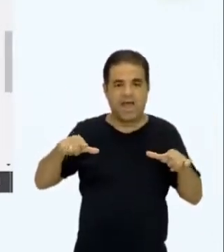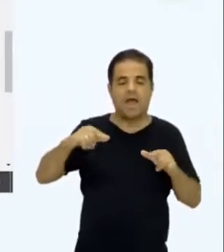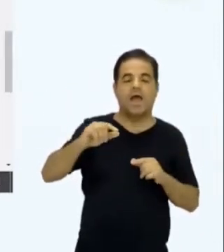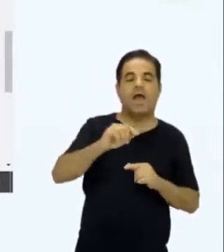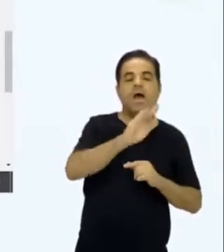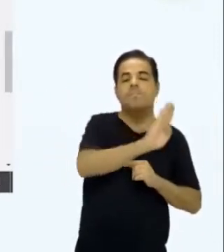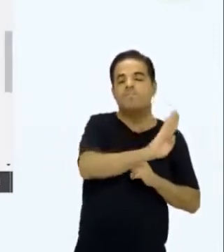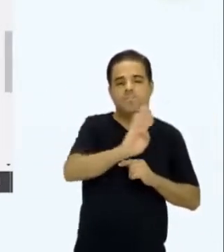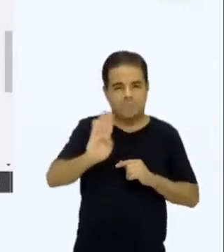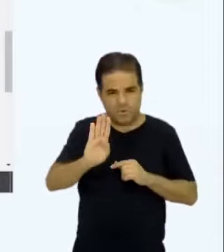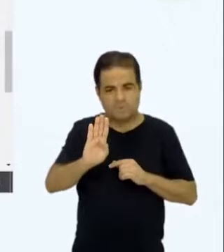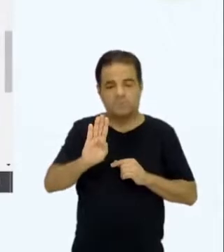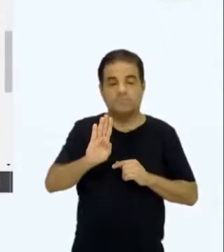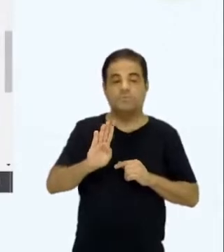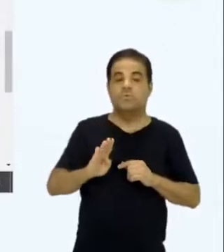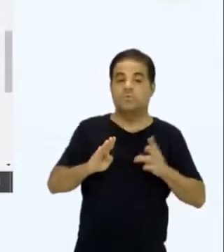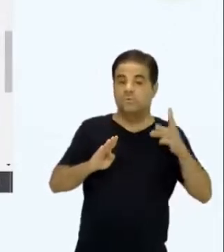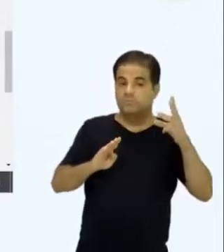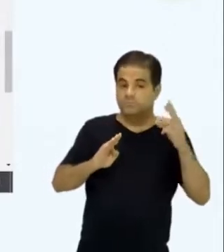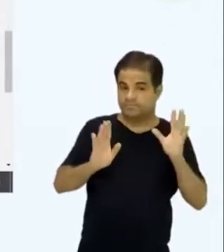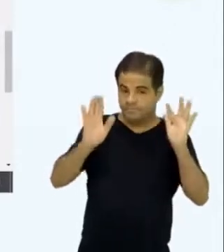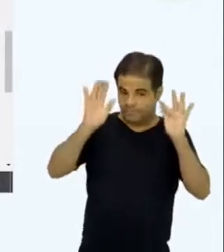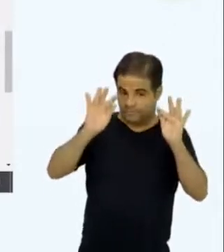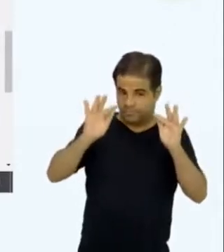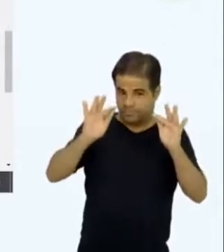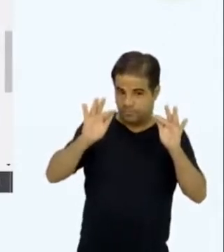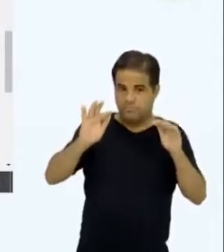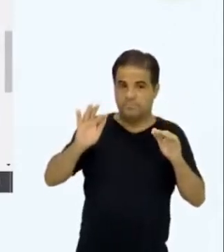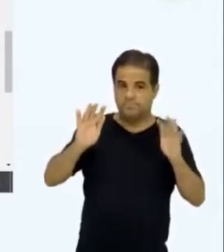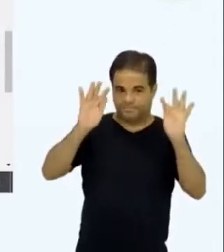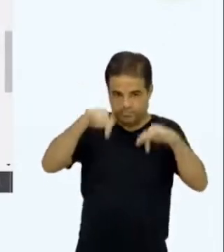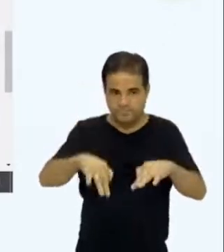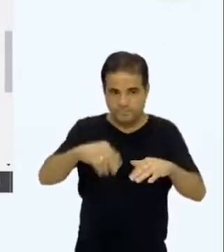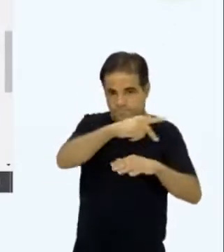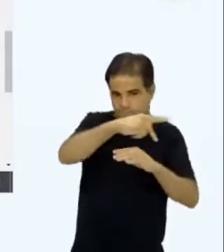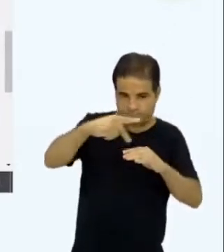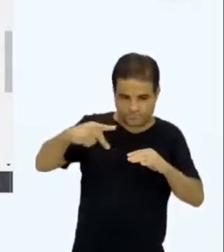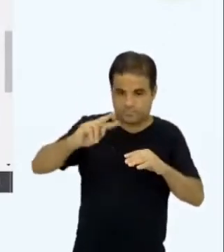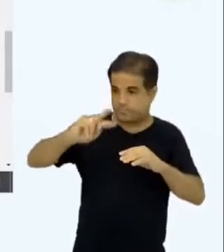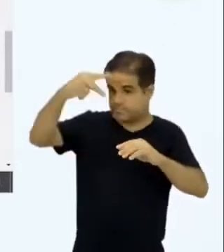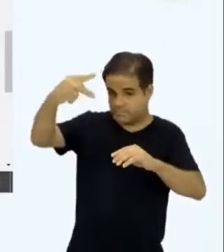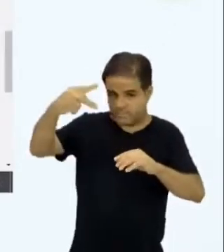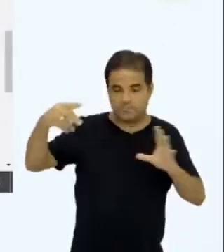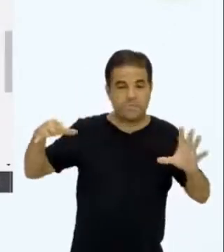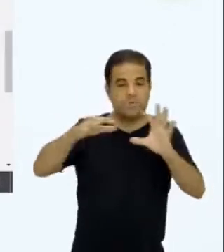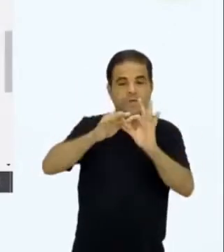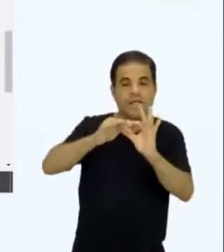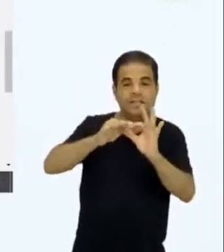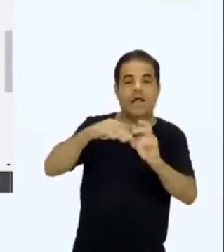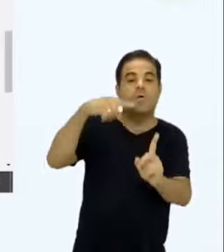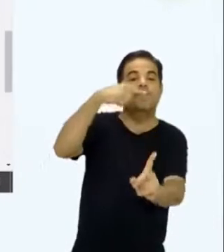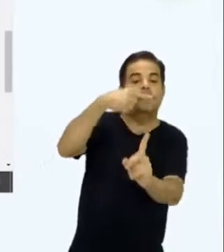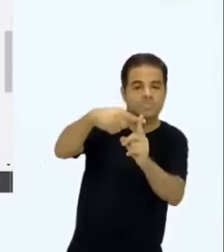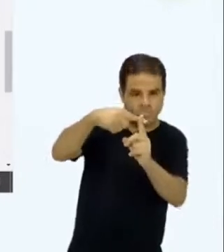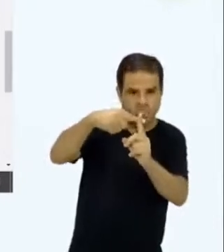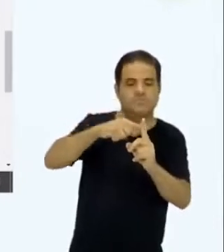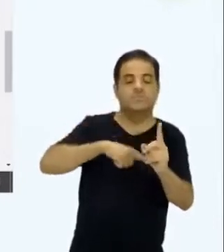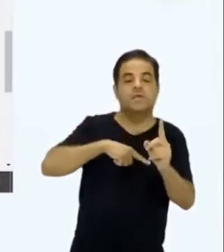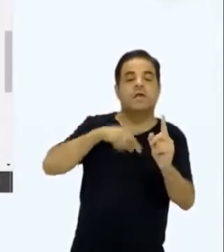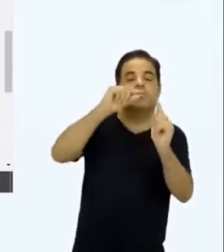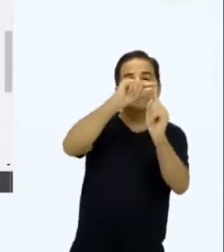protoboard. O terminal da potência, vamos conectar o positivo. Então, nós temos